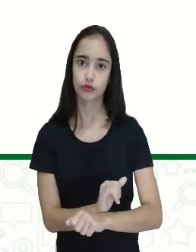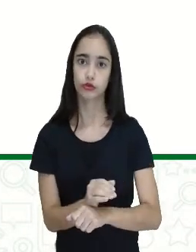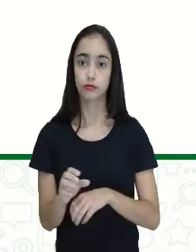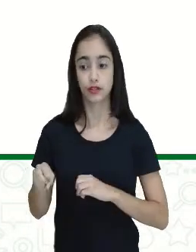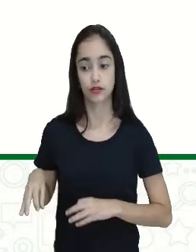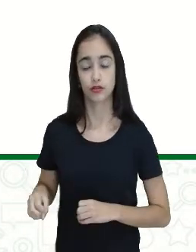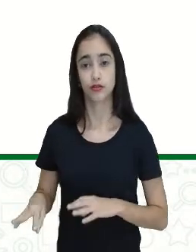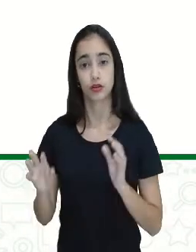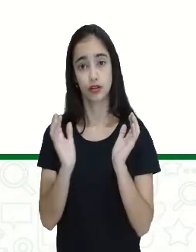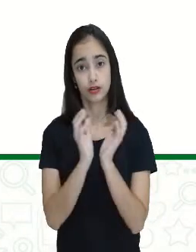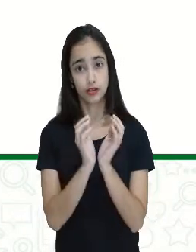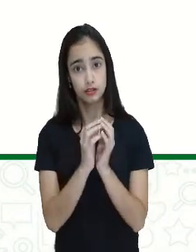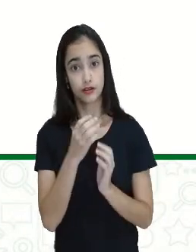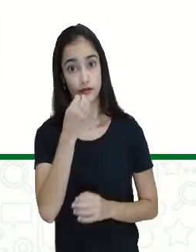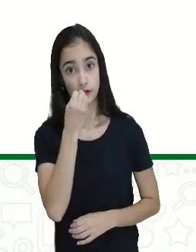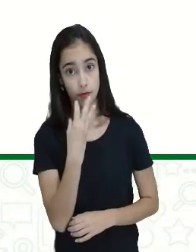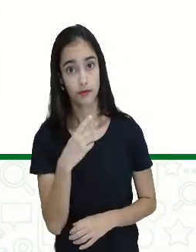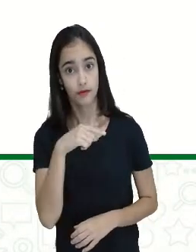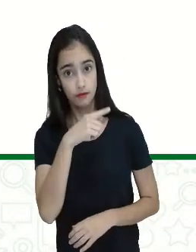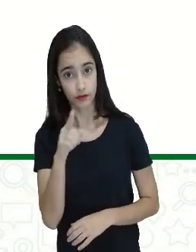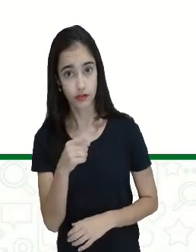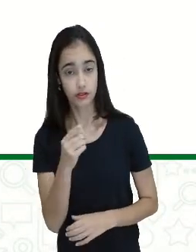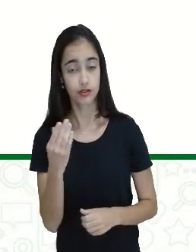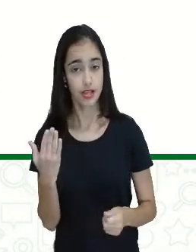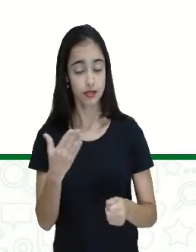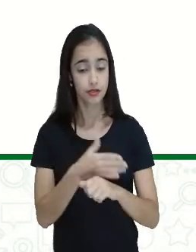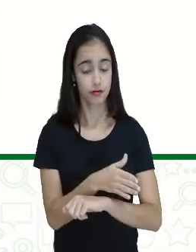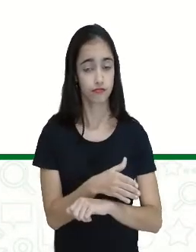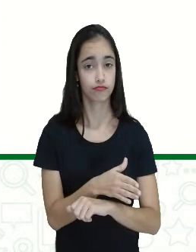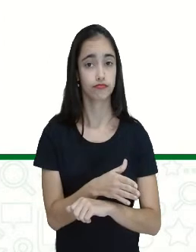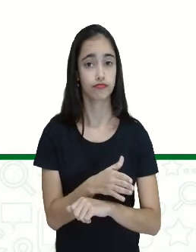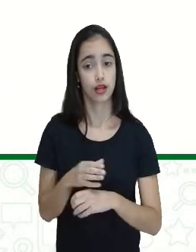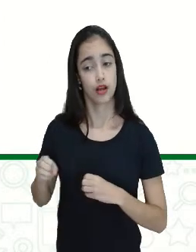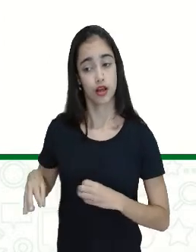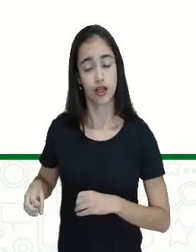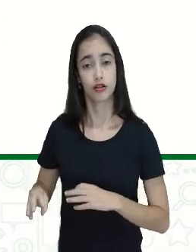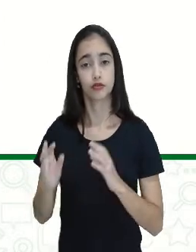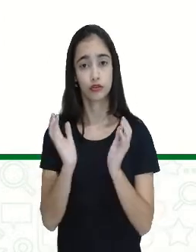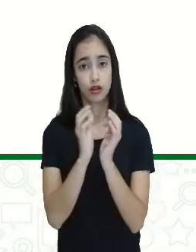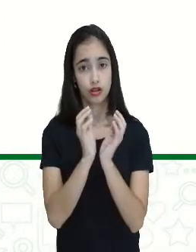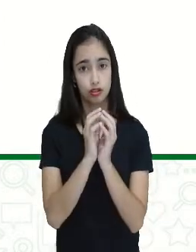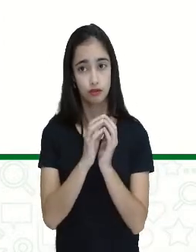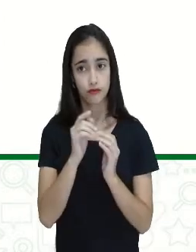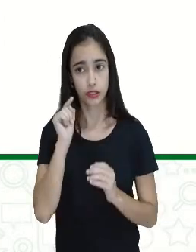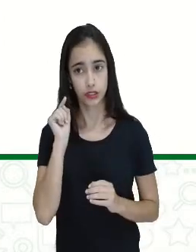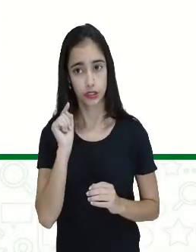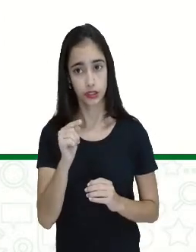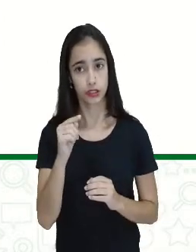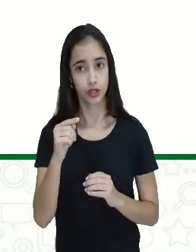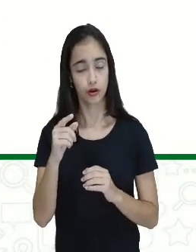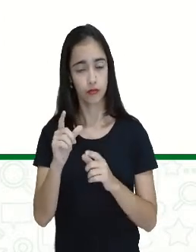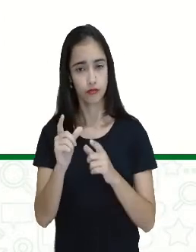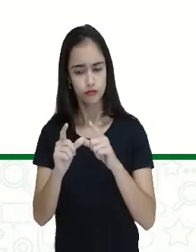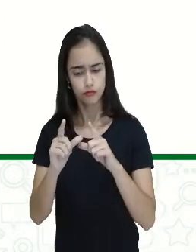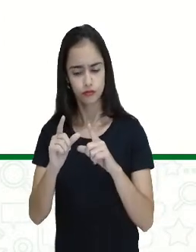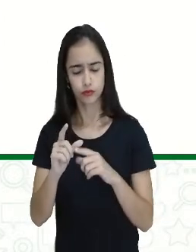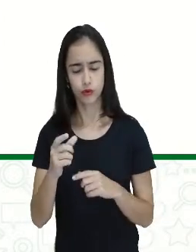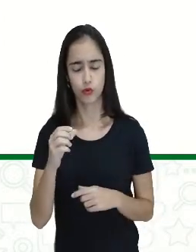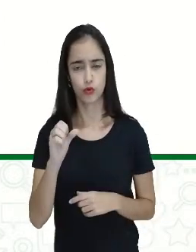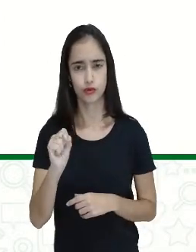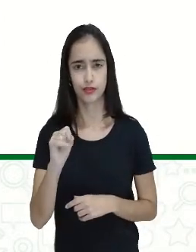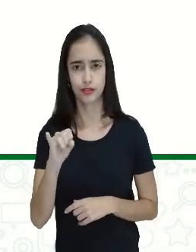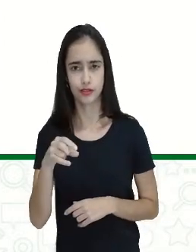Recife. É bom vocês se inscreverem no canal Educa Recife, ativar o sininho para receber as